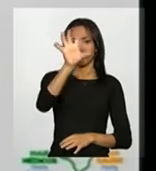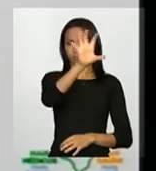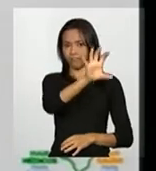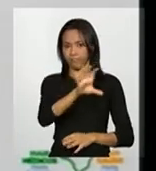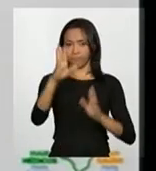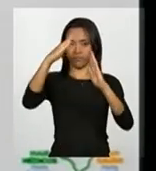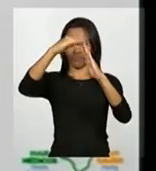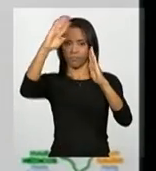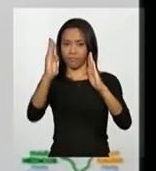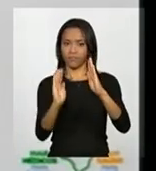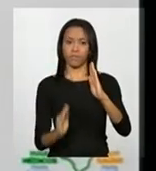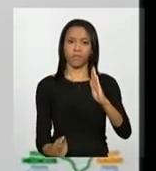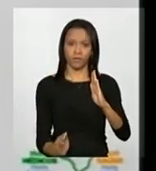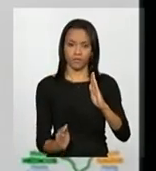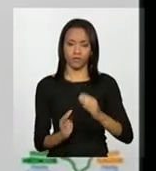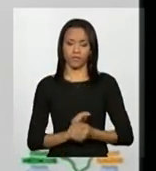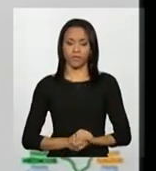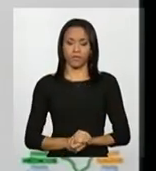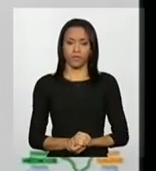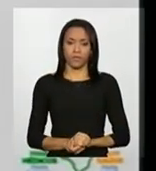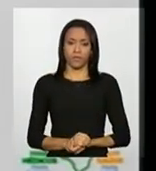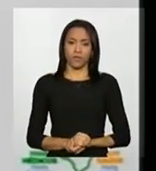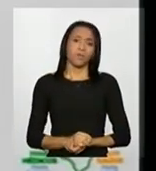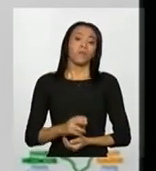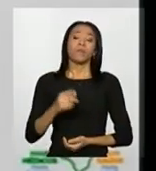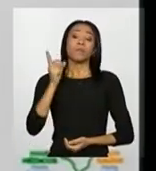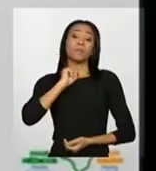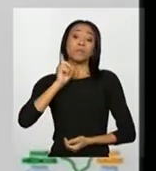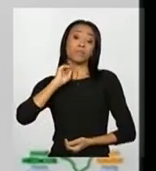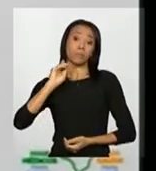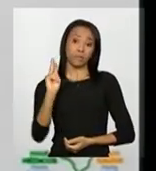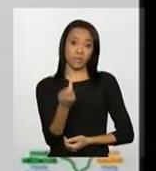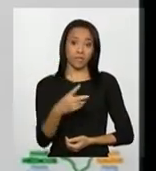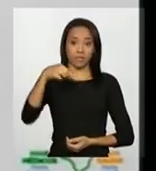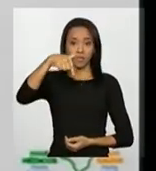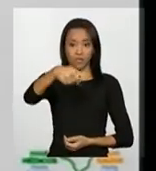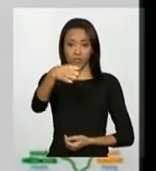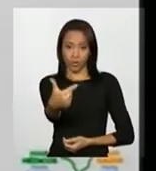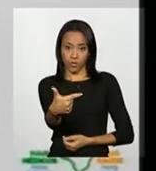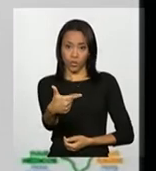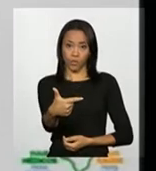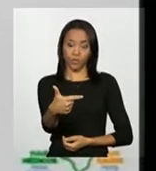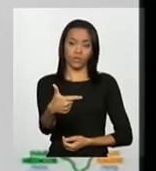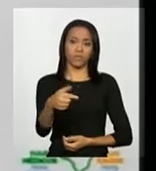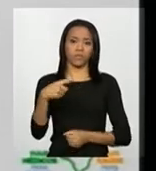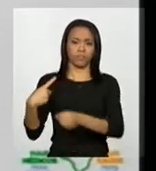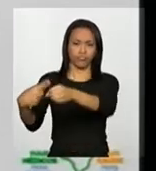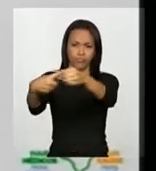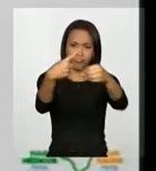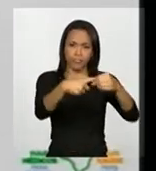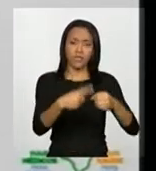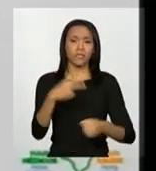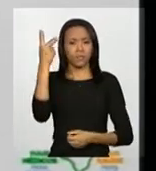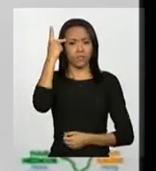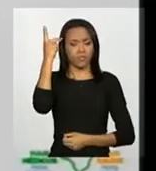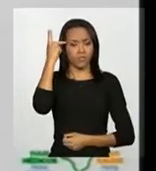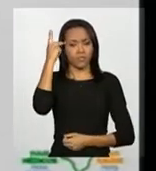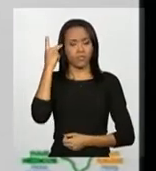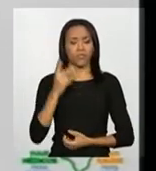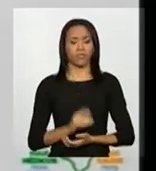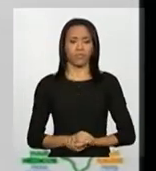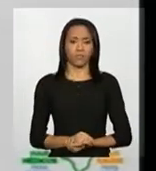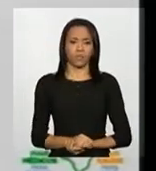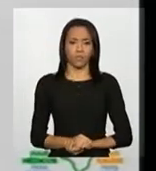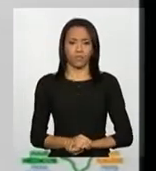estado eh o estado de Minas Gerais com 72 novos municípios o estado de São Paulo